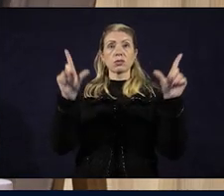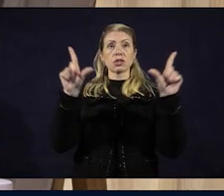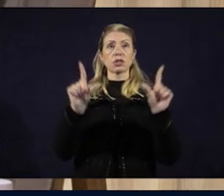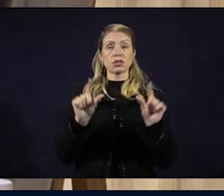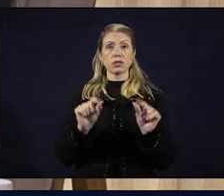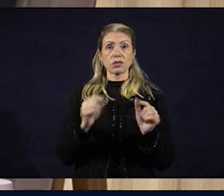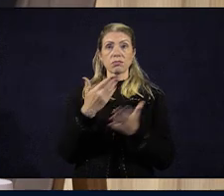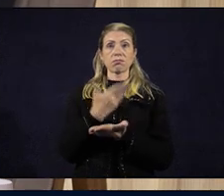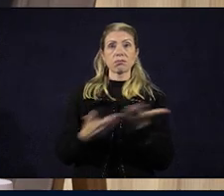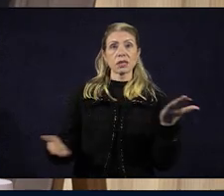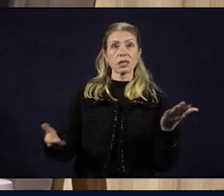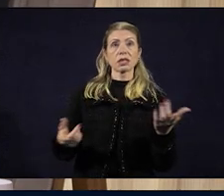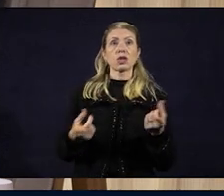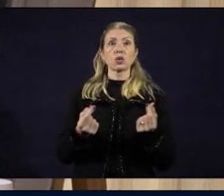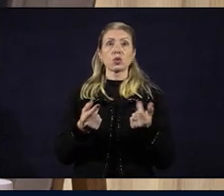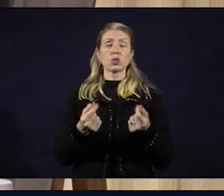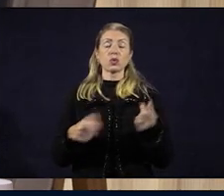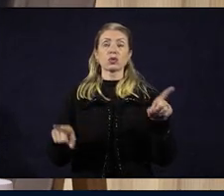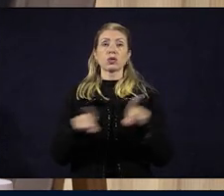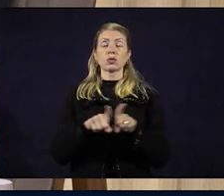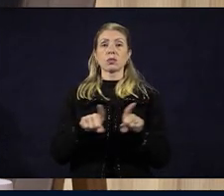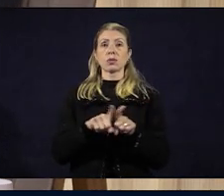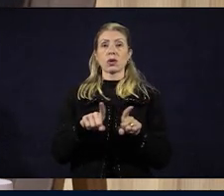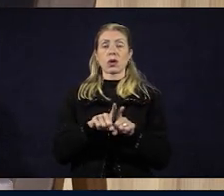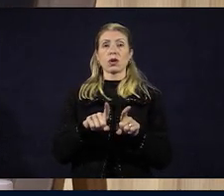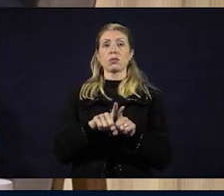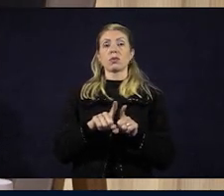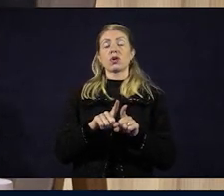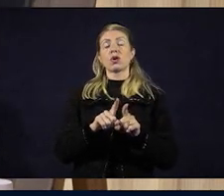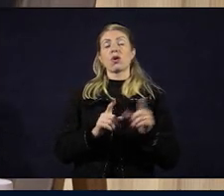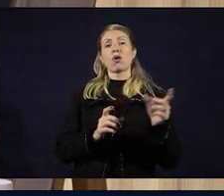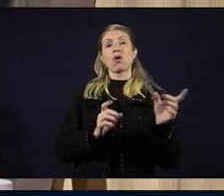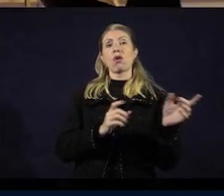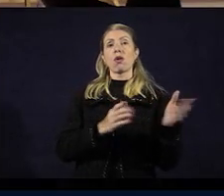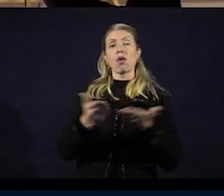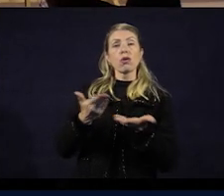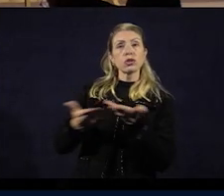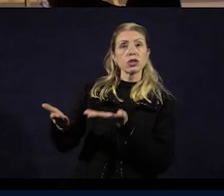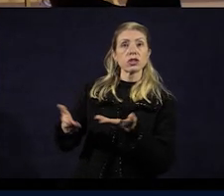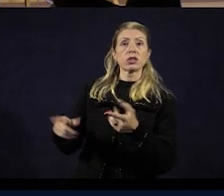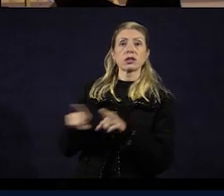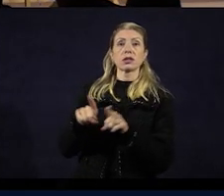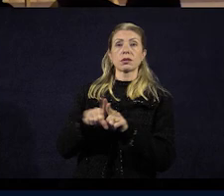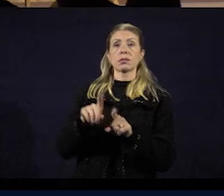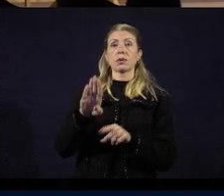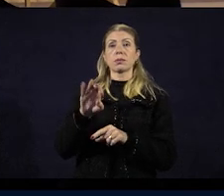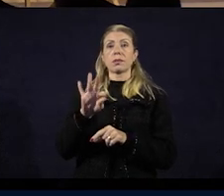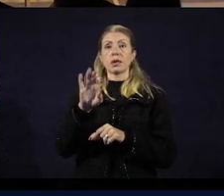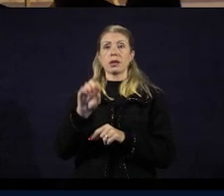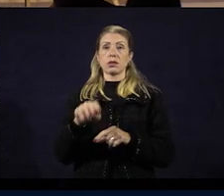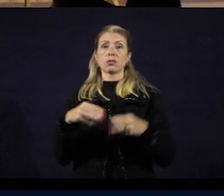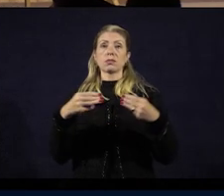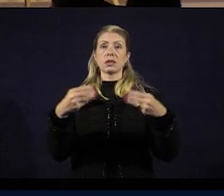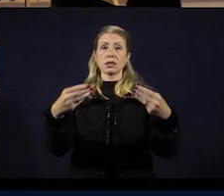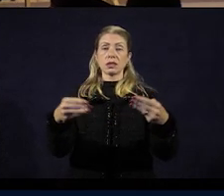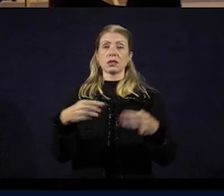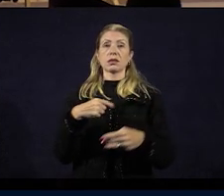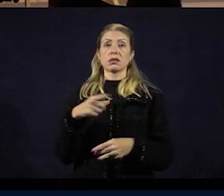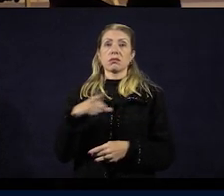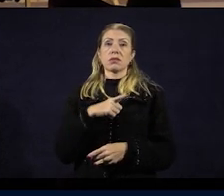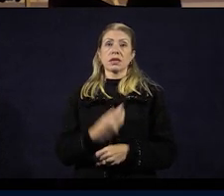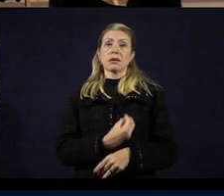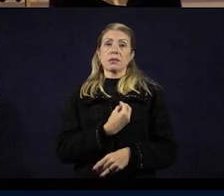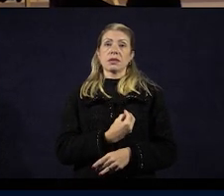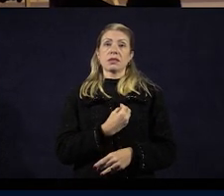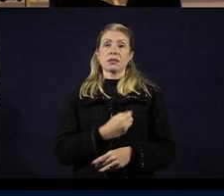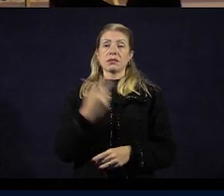de gargalo, redução de custo logístico. Então, prazer contar com o ministro. Beto, mais uma vez, também obrigado pela presença, já uma presença